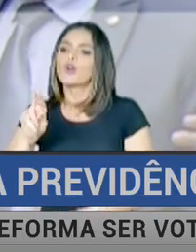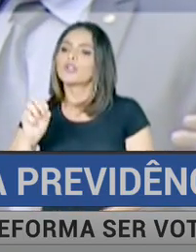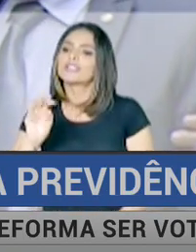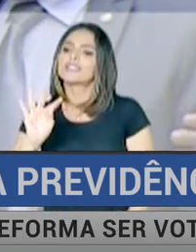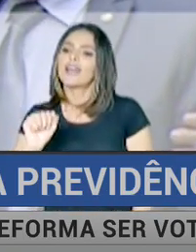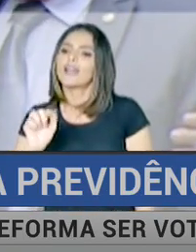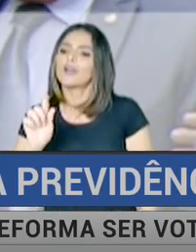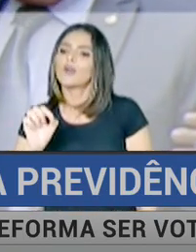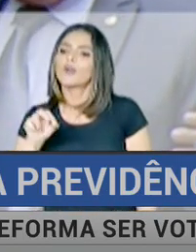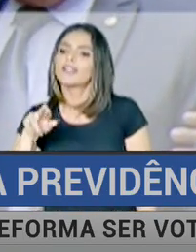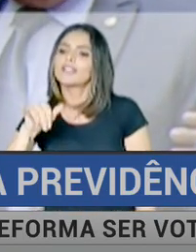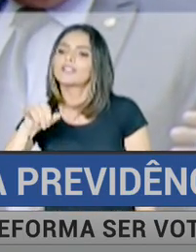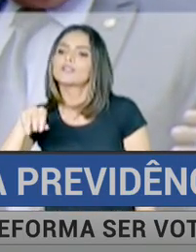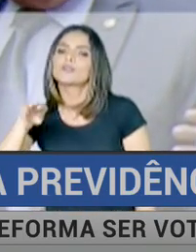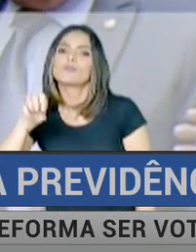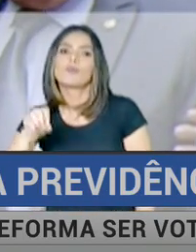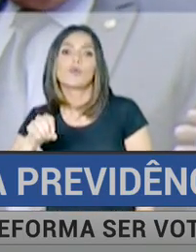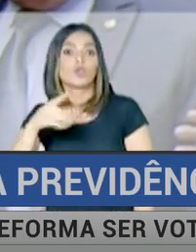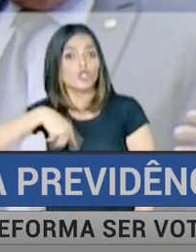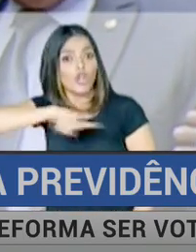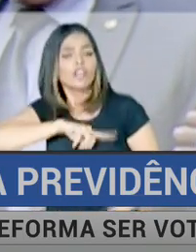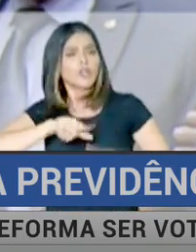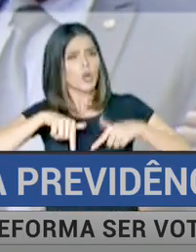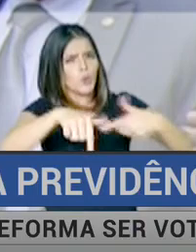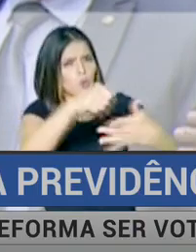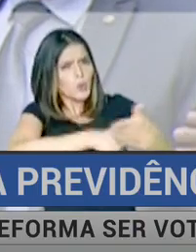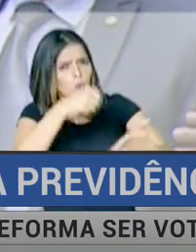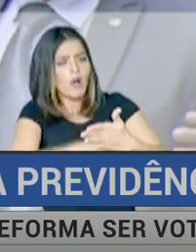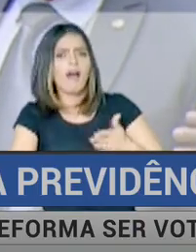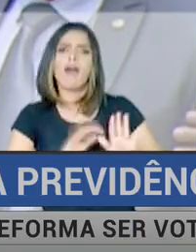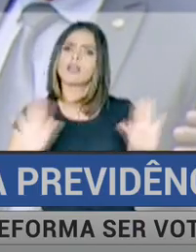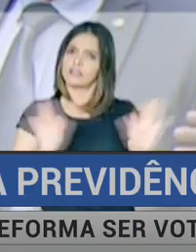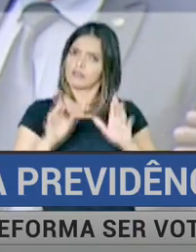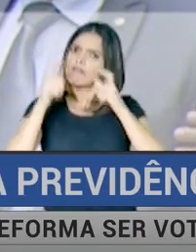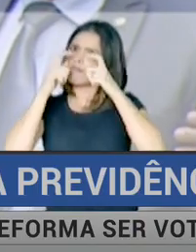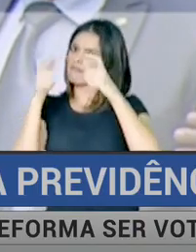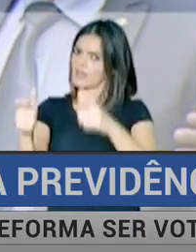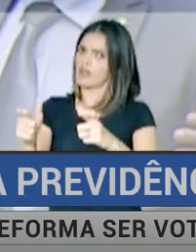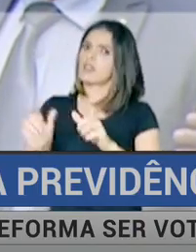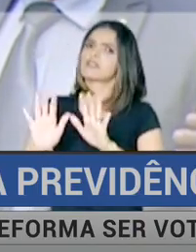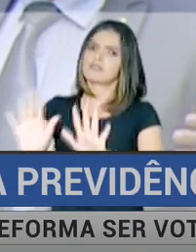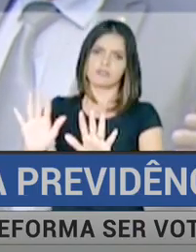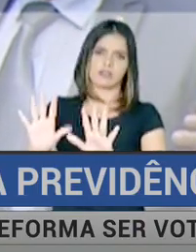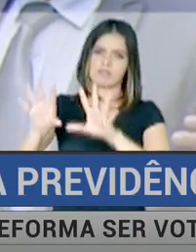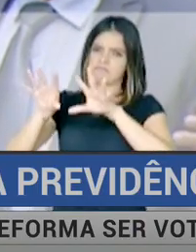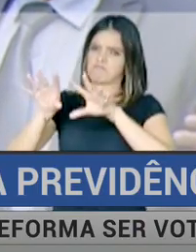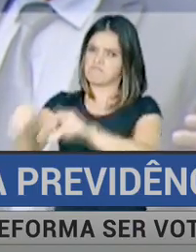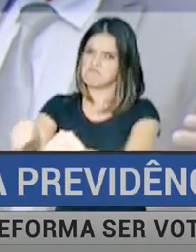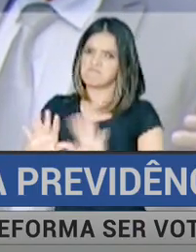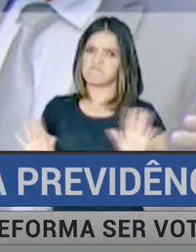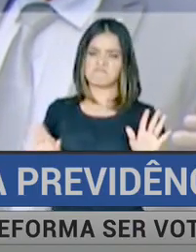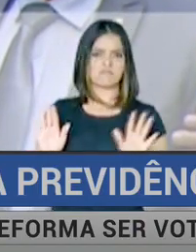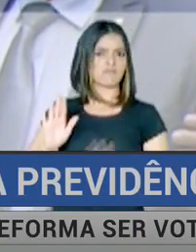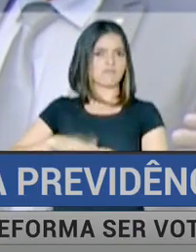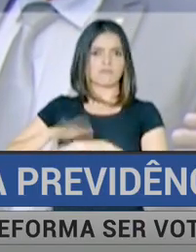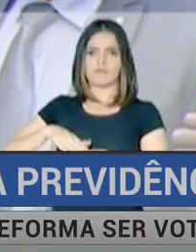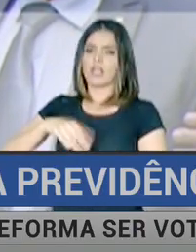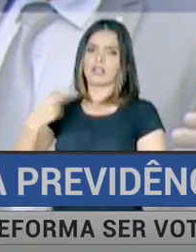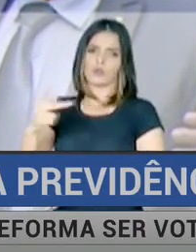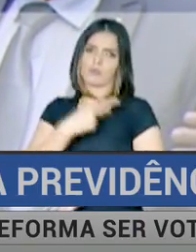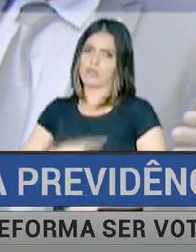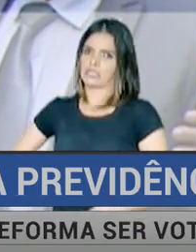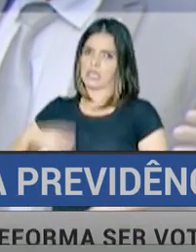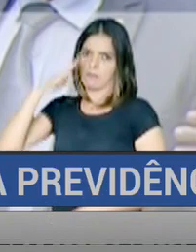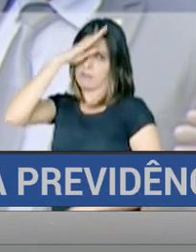sem nenhum interesse em tirar nenhuma prerrogativa do Presidente da República, de entrar em nenhuma prerrogativa do